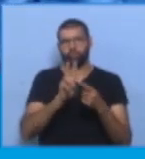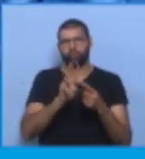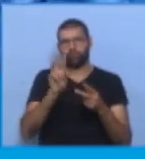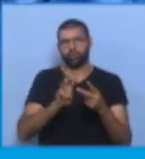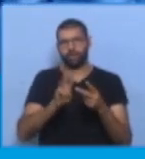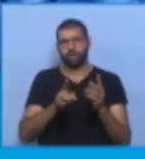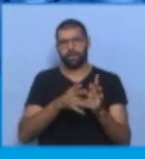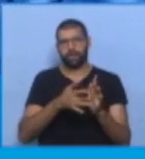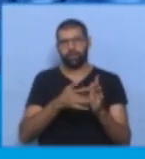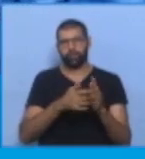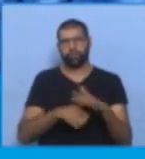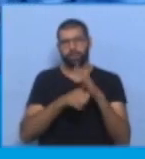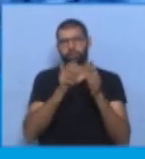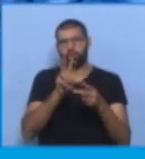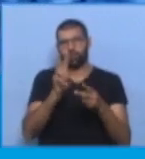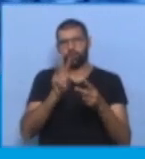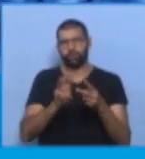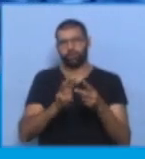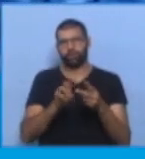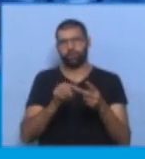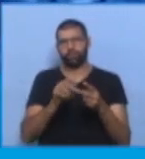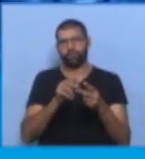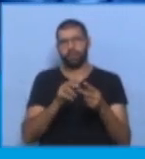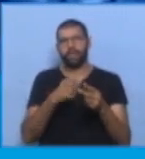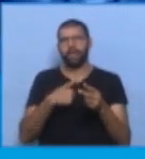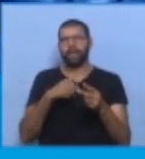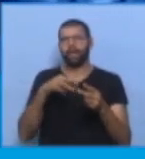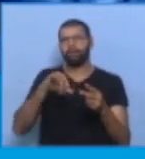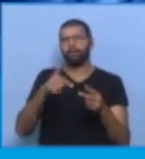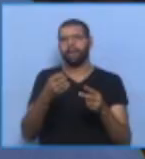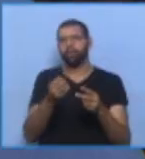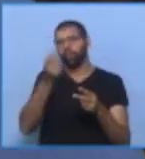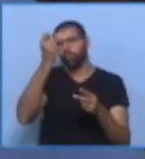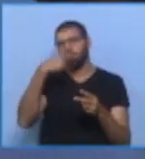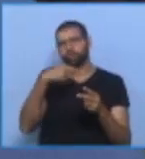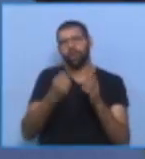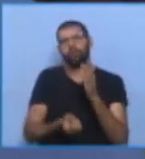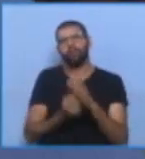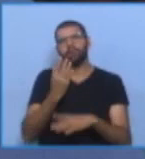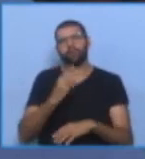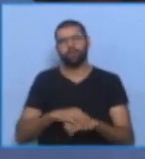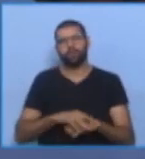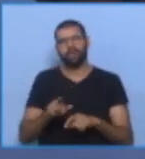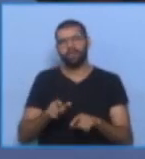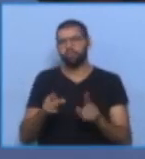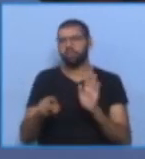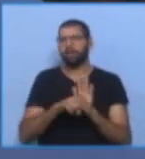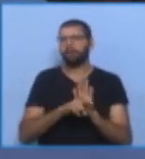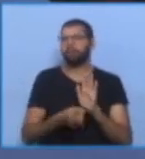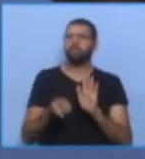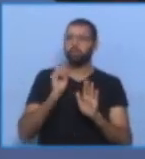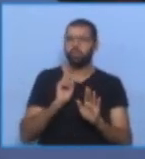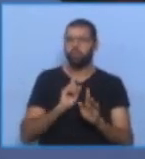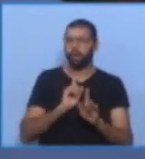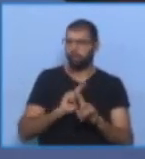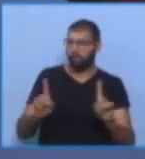Gênesis, capítulos 2 e 3, é um mito de origem. Isso não é uma conclusão negativa. Pelo